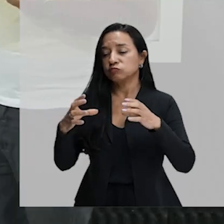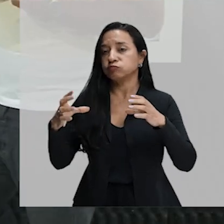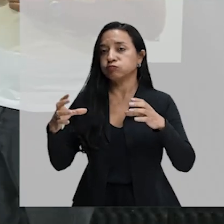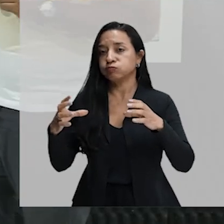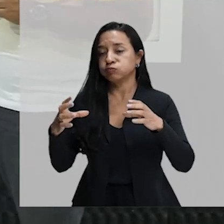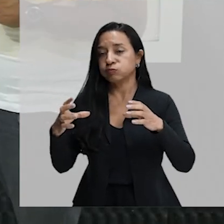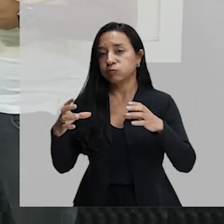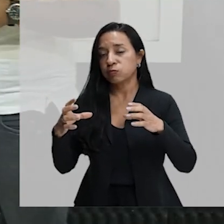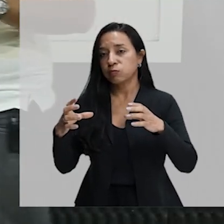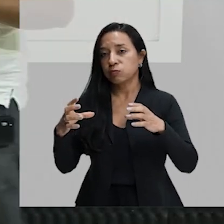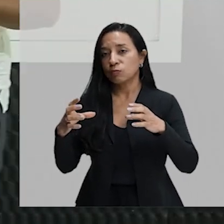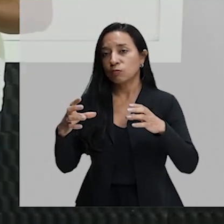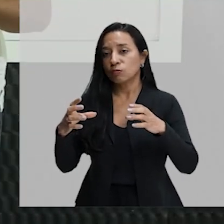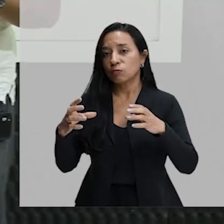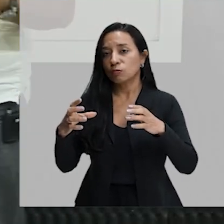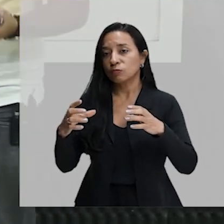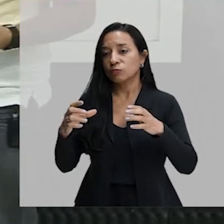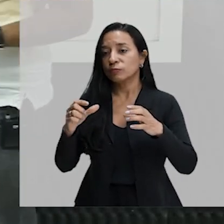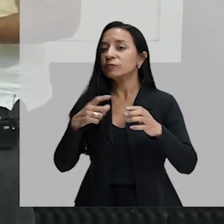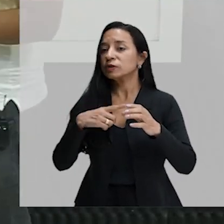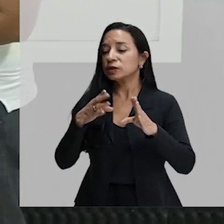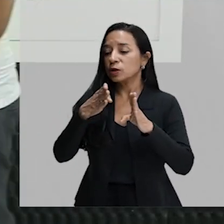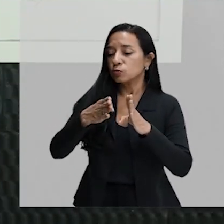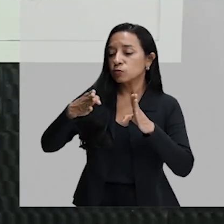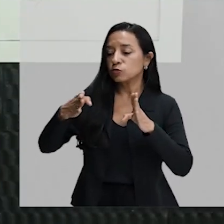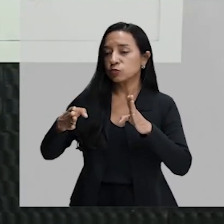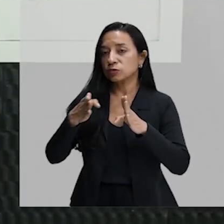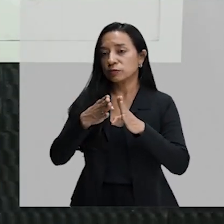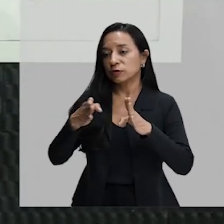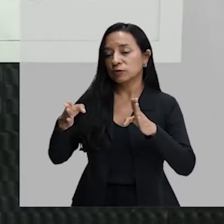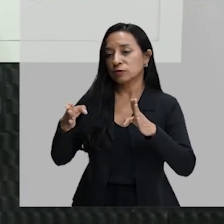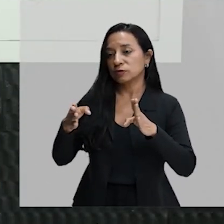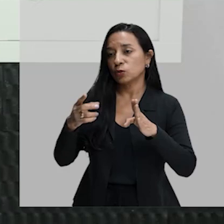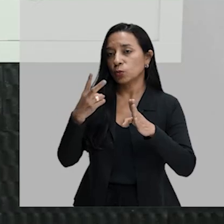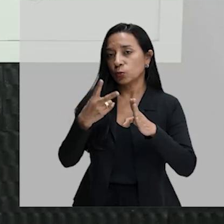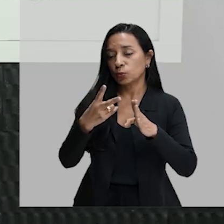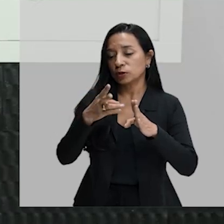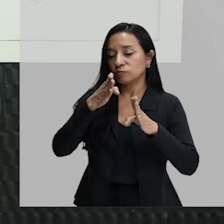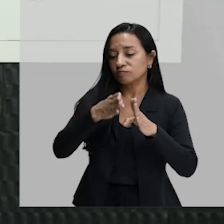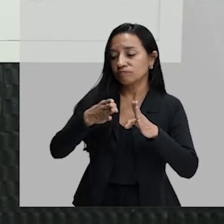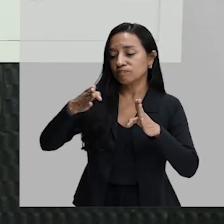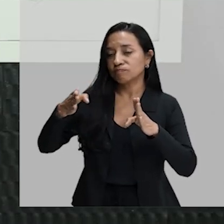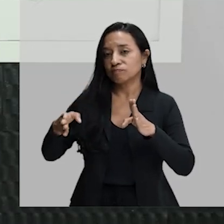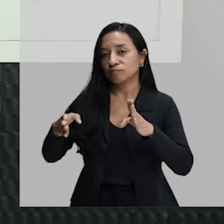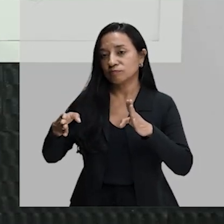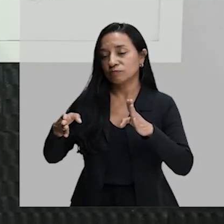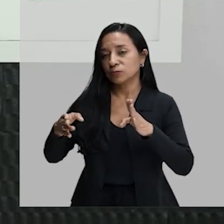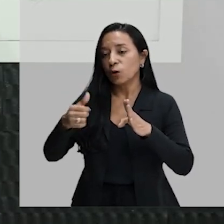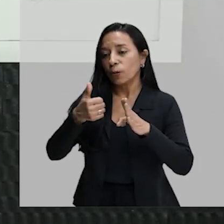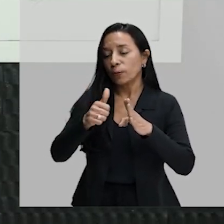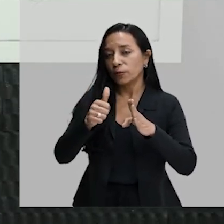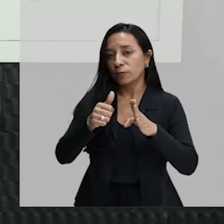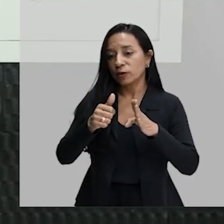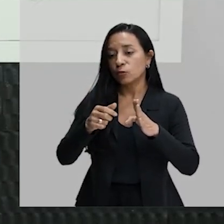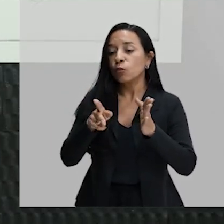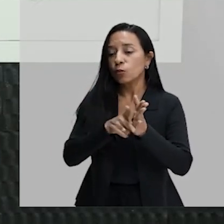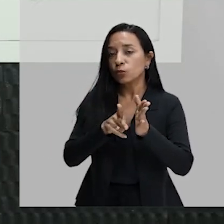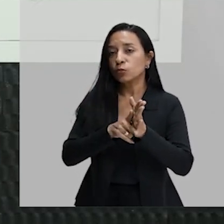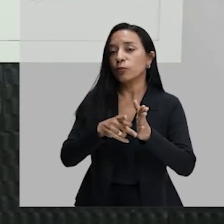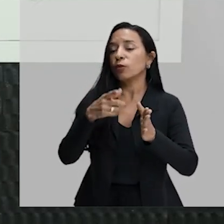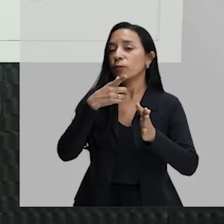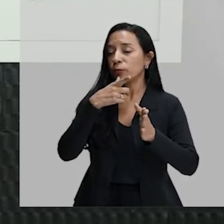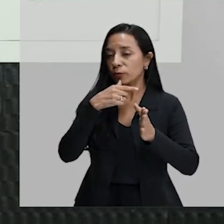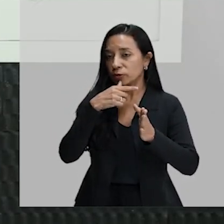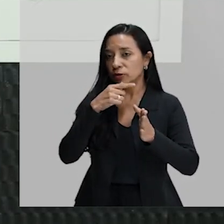uma dilatação volumétrica que passa por duas fases, que é a dilatação do próprio líquido e também a dilatação do recipiente,